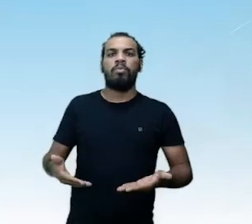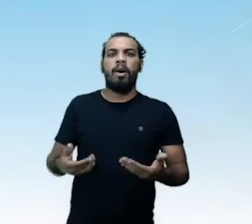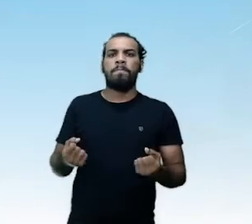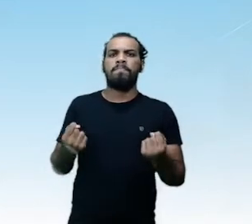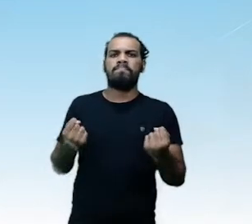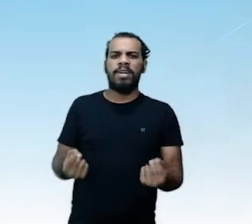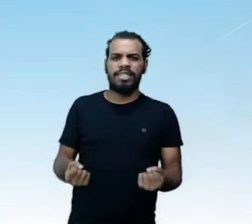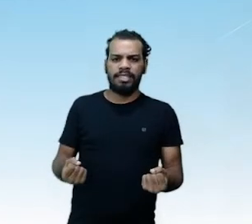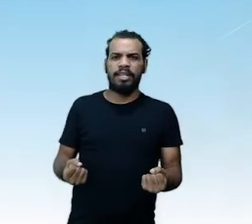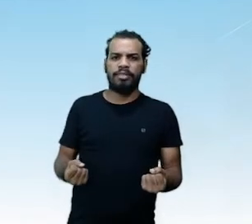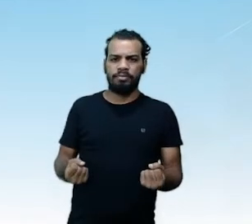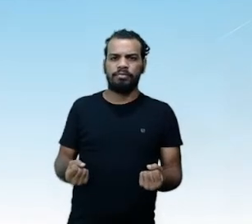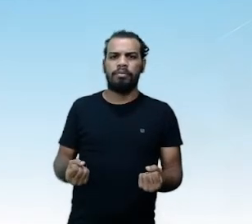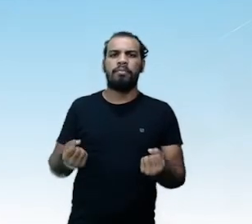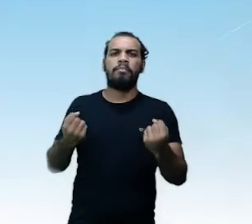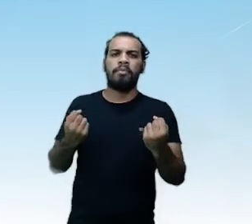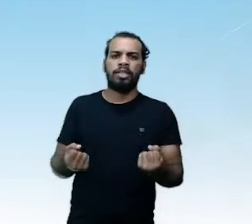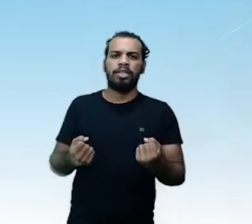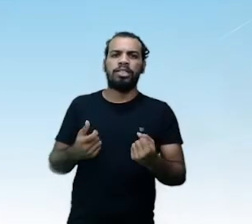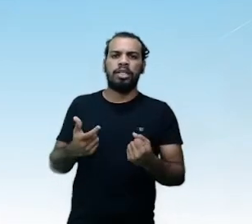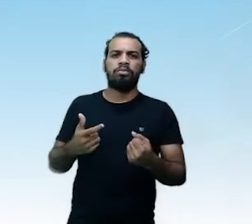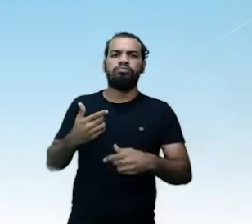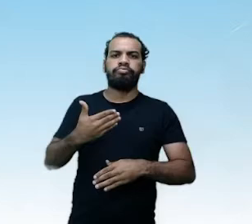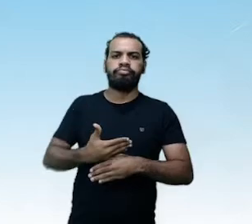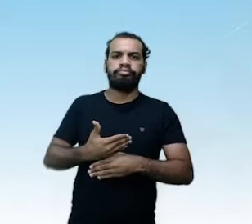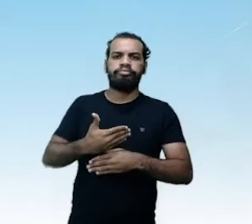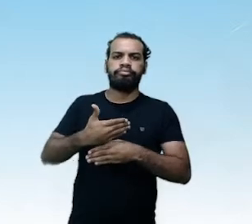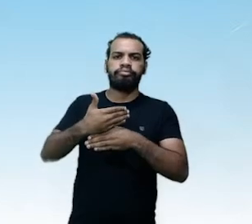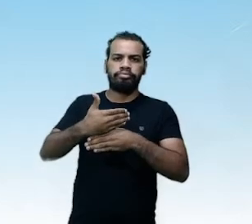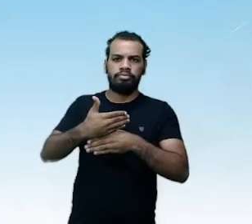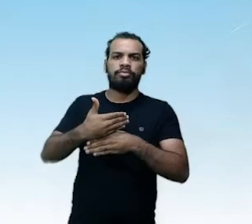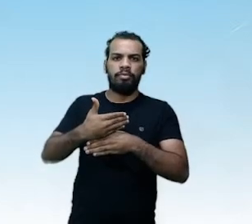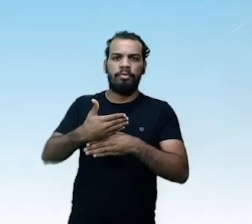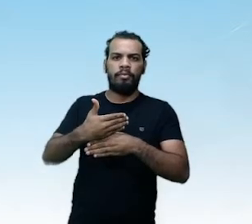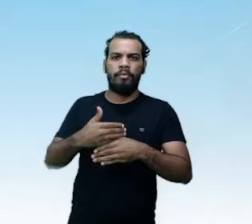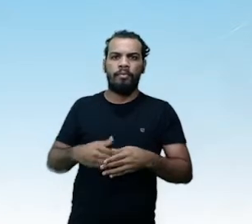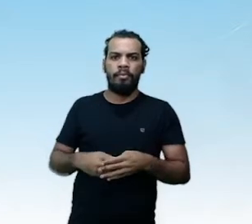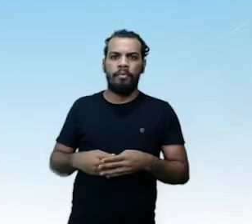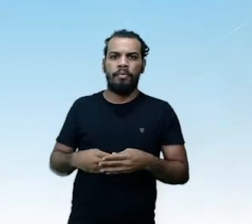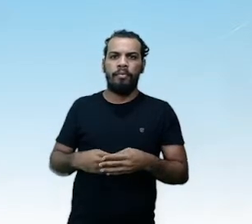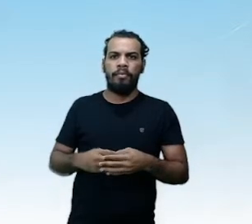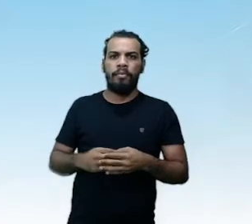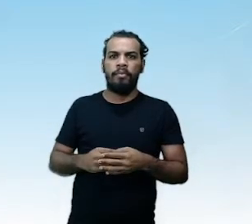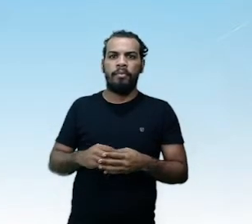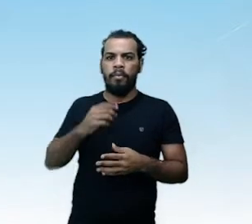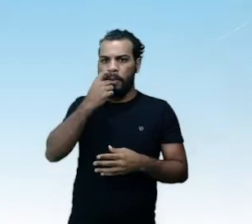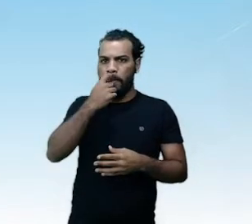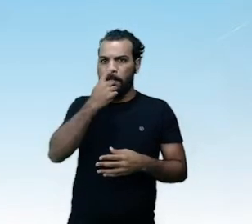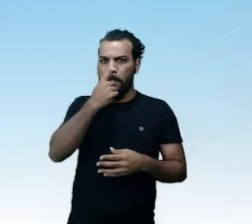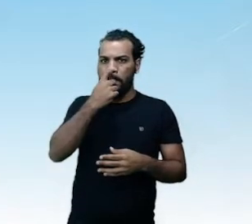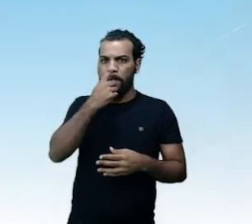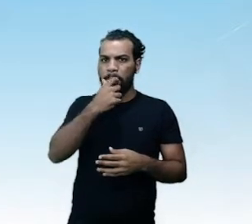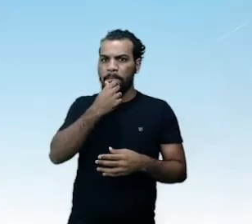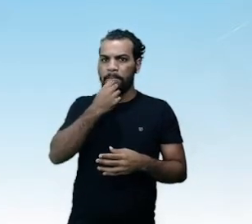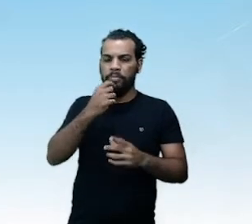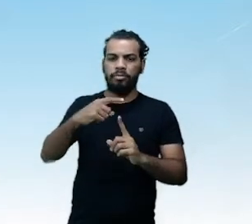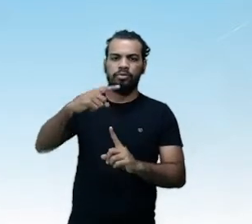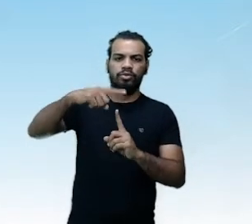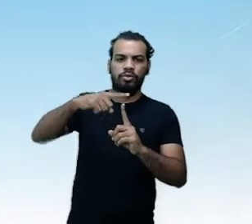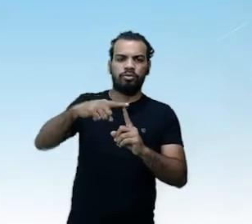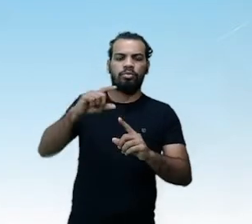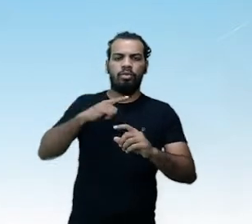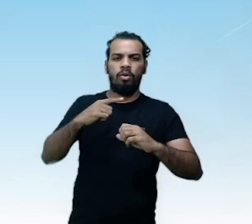pesados na construção civil e em aparelhos também de academia. Então, Os tipos de rodana que